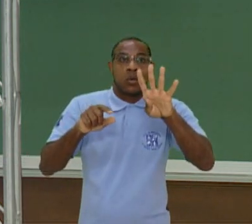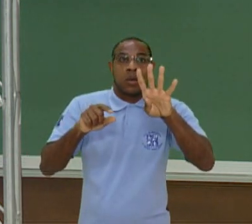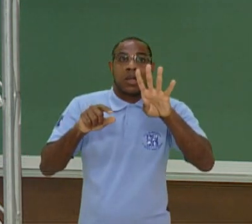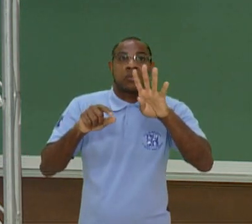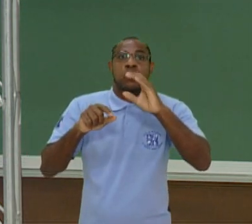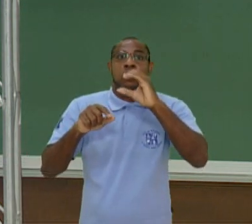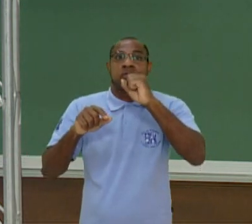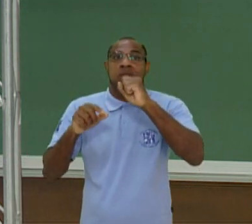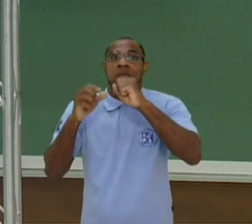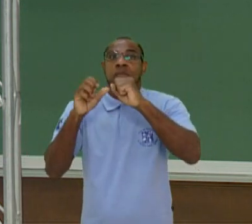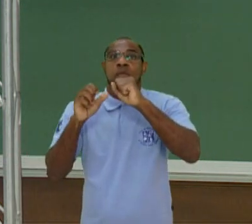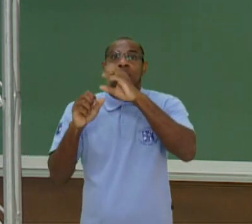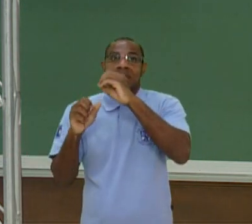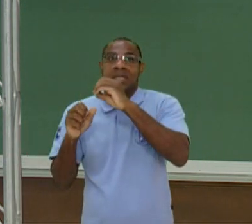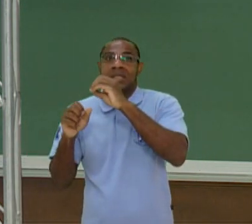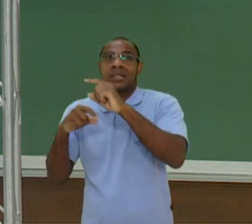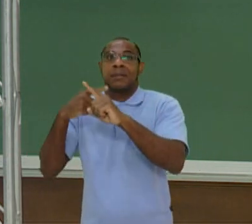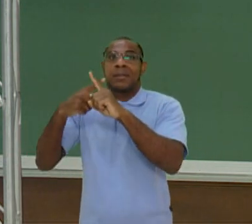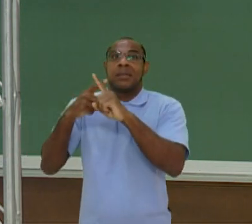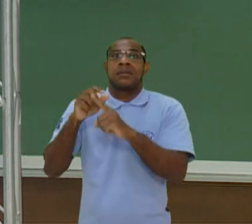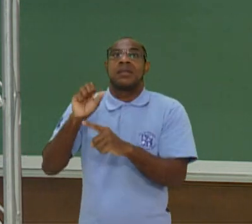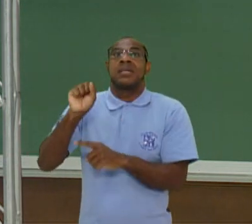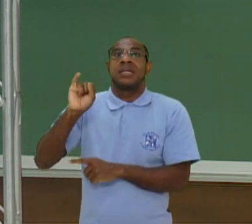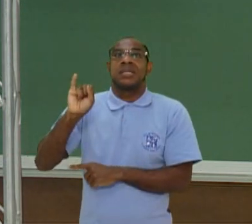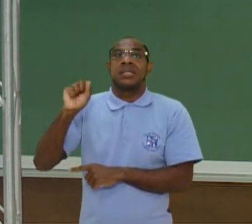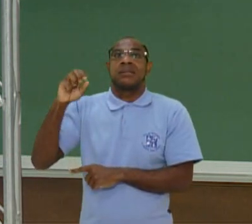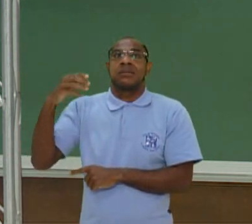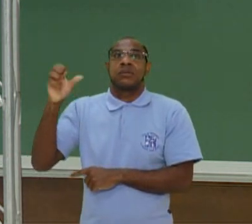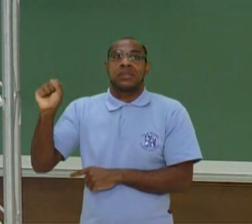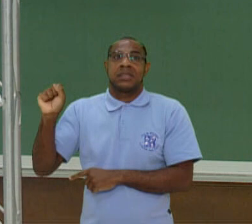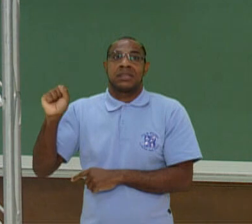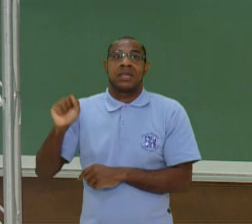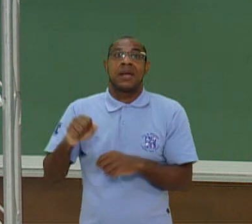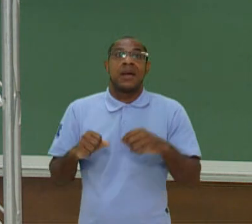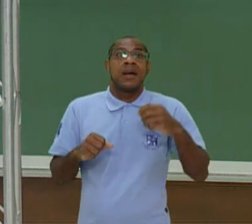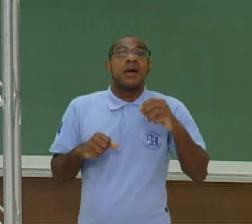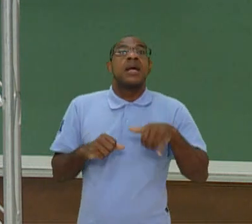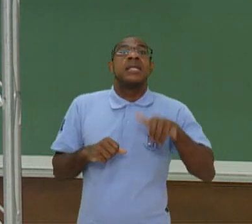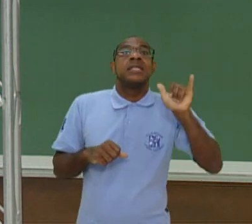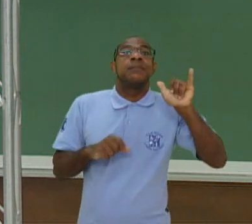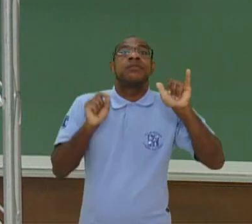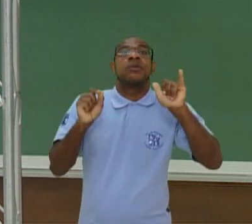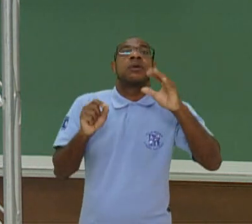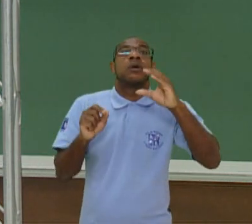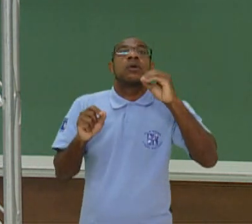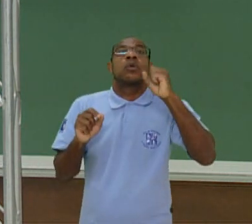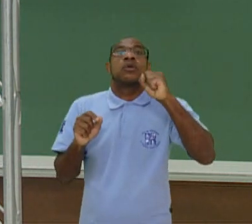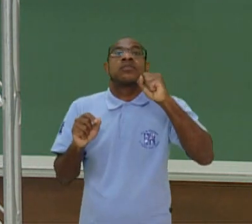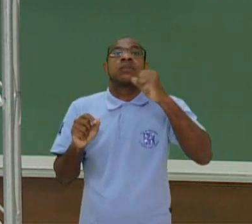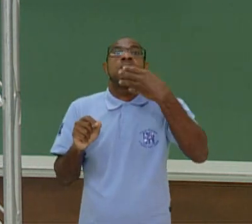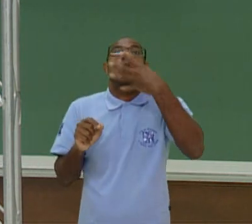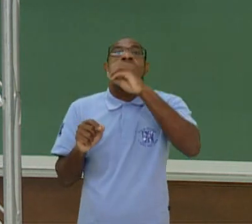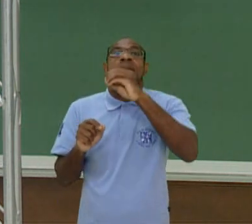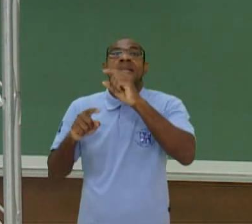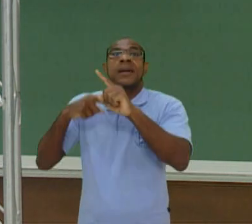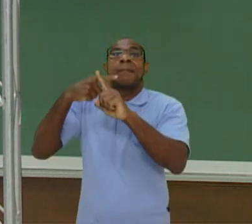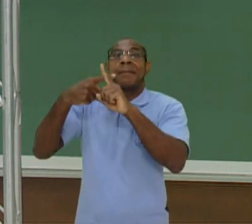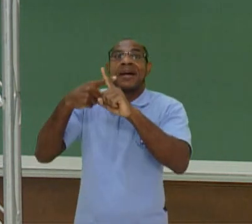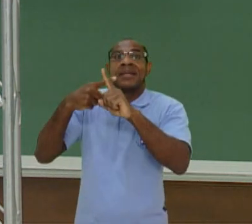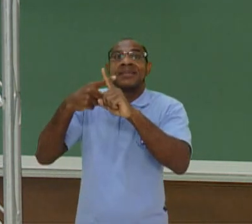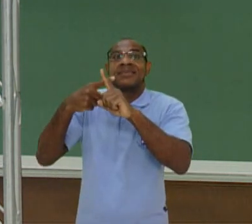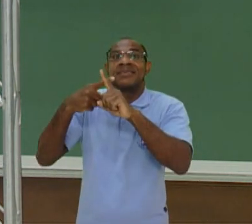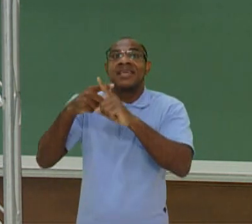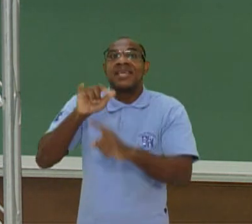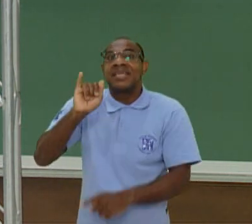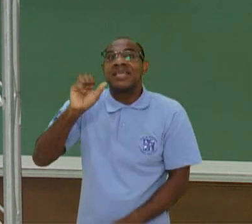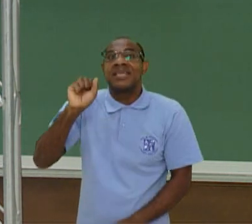de 80 por y, que é cosseno de 40 mais i seno de 40. Opa, professor, não está faltando um número aqui à frente? Ele está aqui,